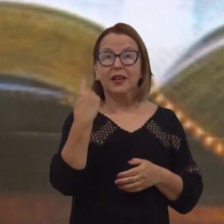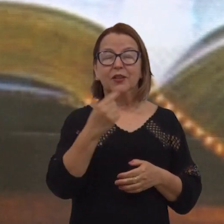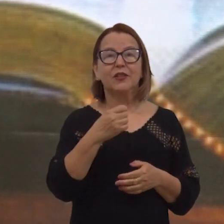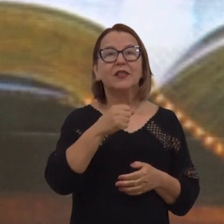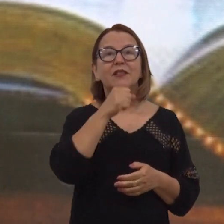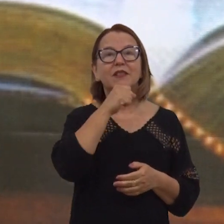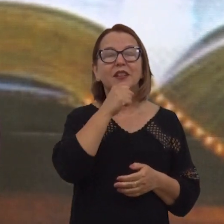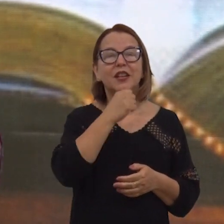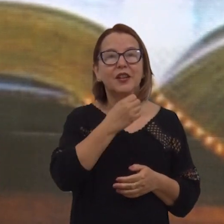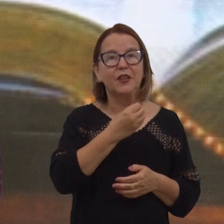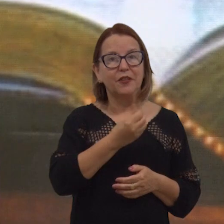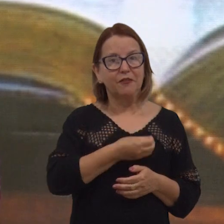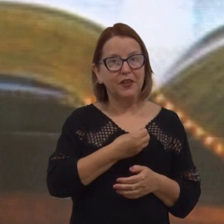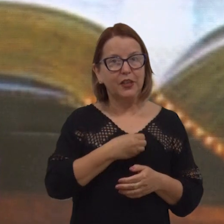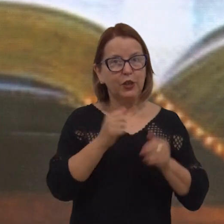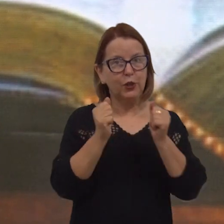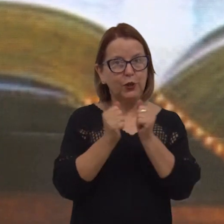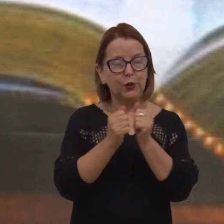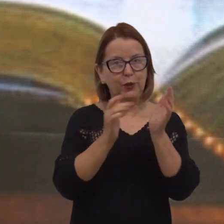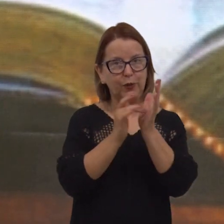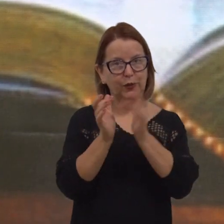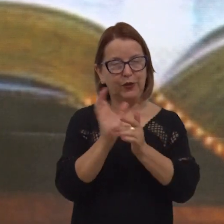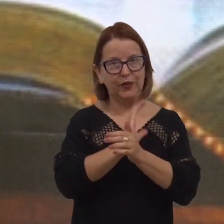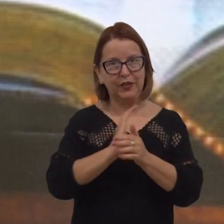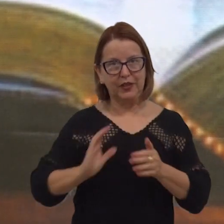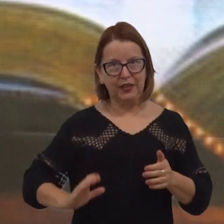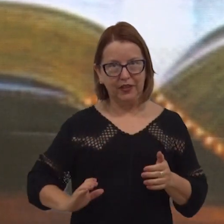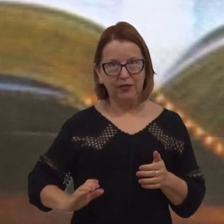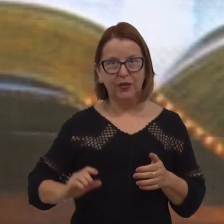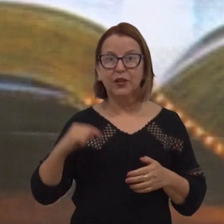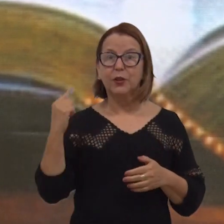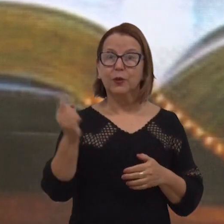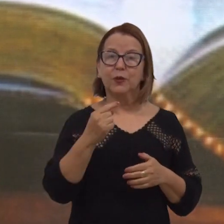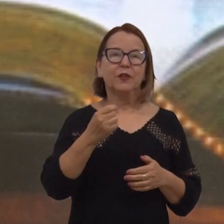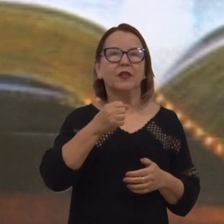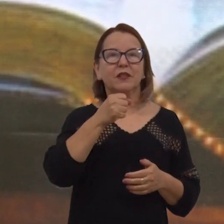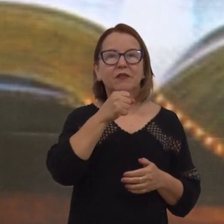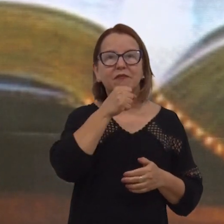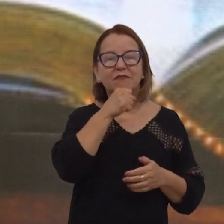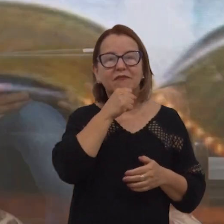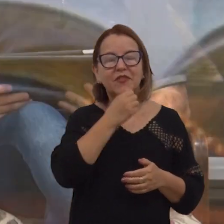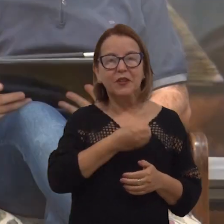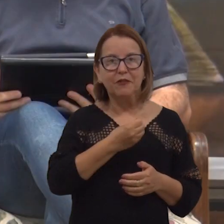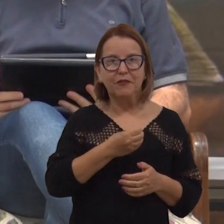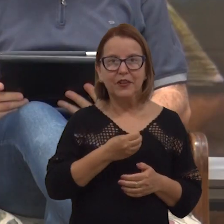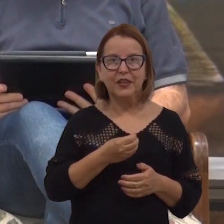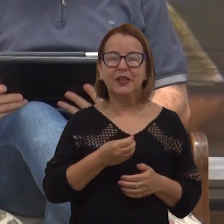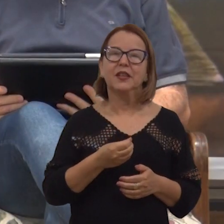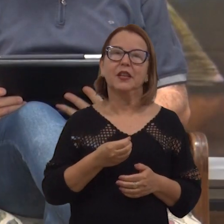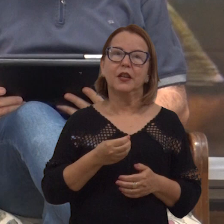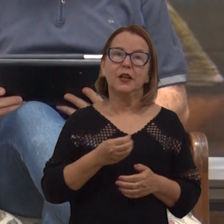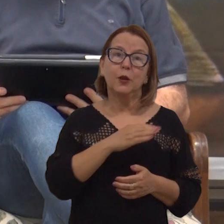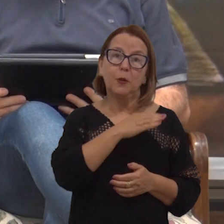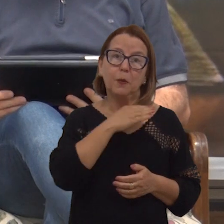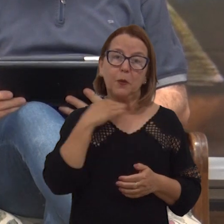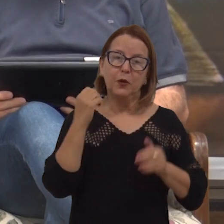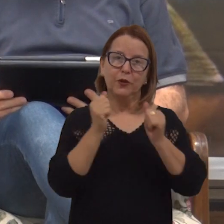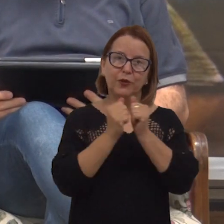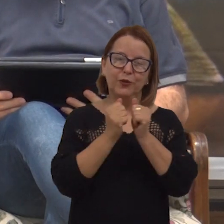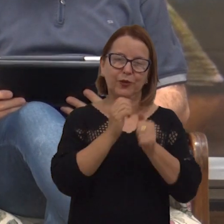que o nosso velho homem foi com ele crucificado para que ele pudesse destruir esse corpo do pecado, essa